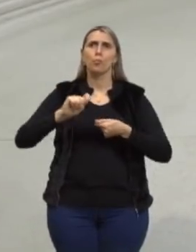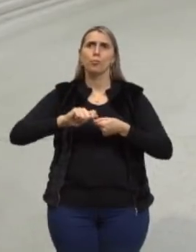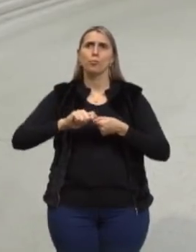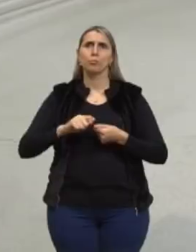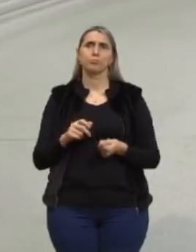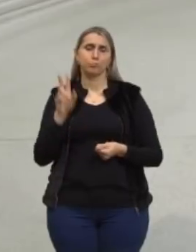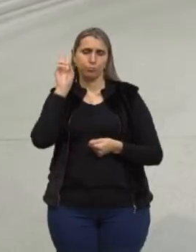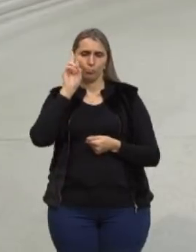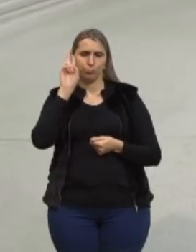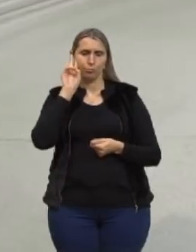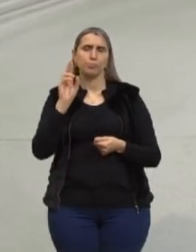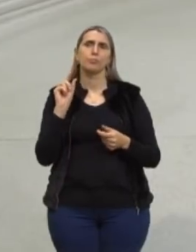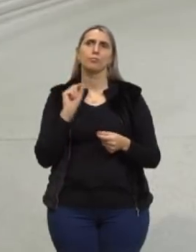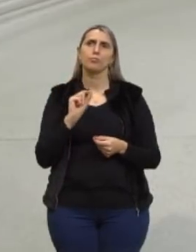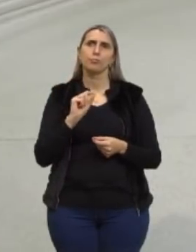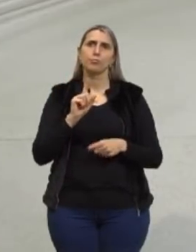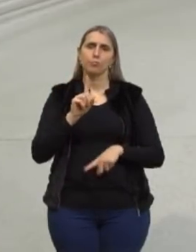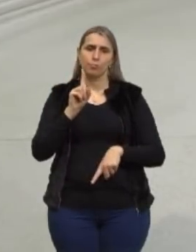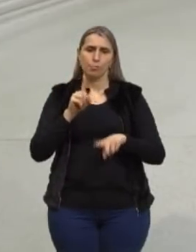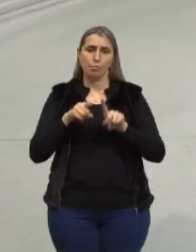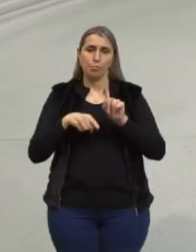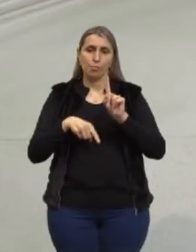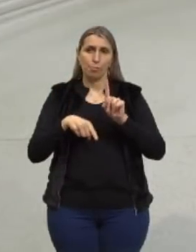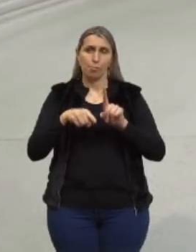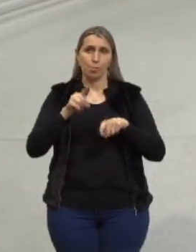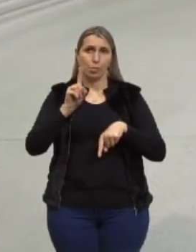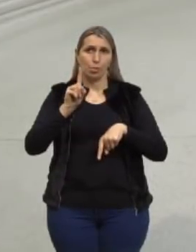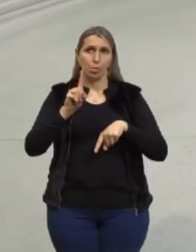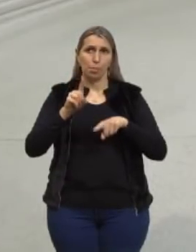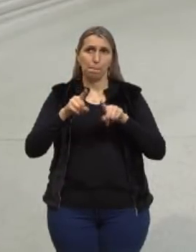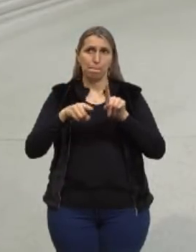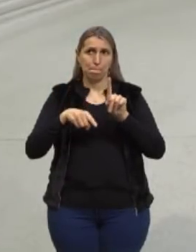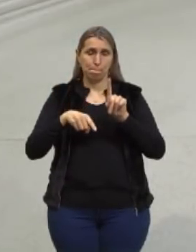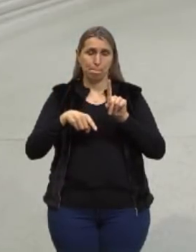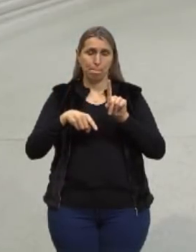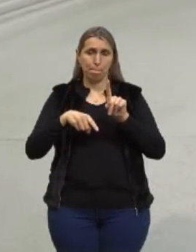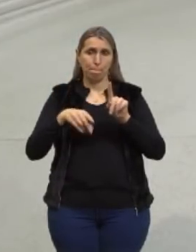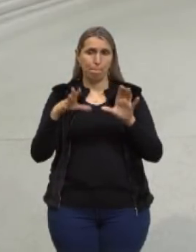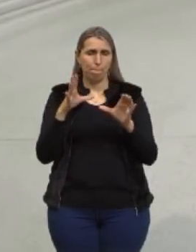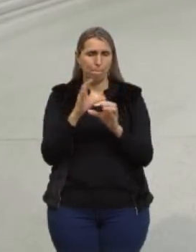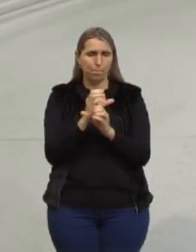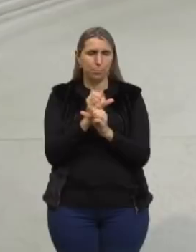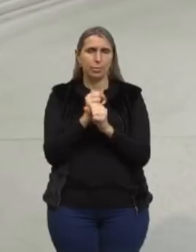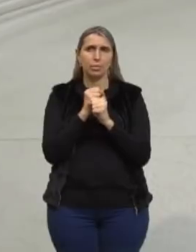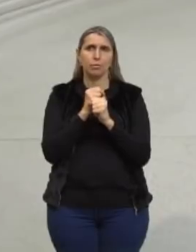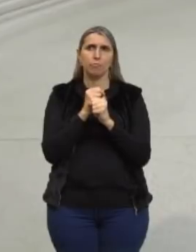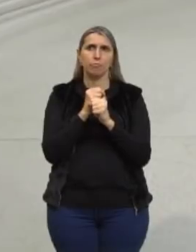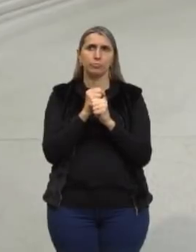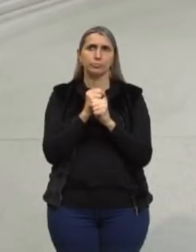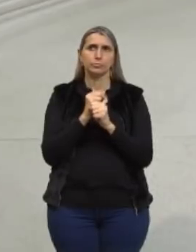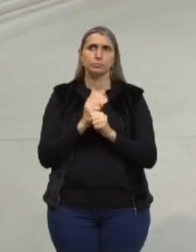e lembrando que a variação de entalpia é o somatório